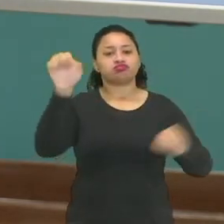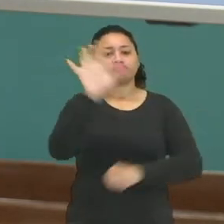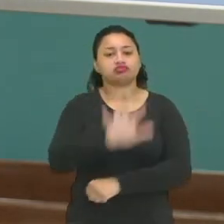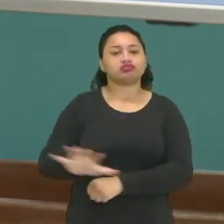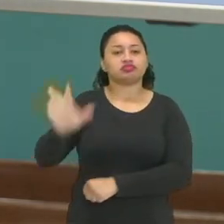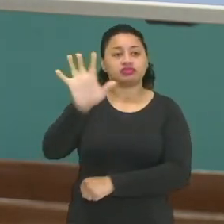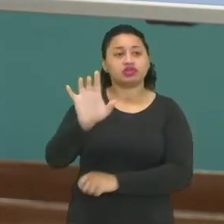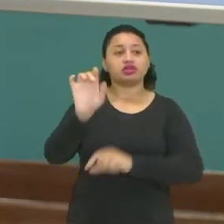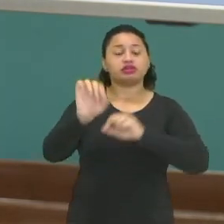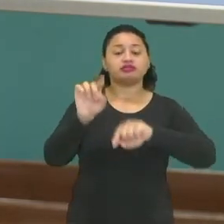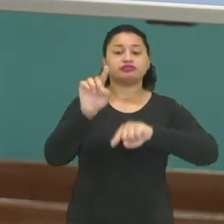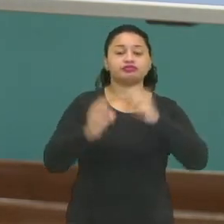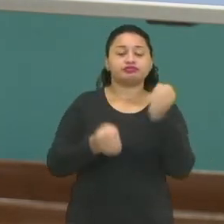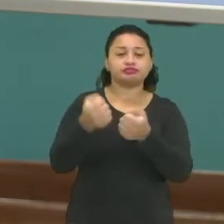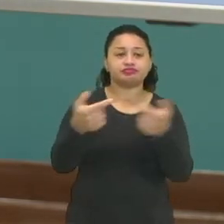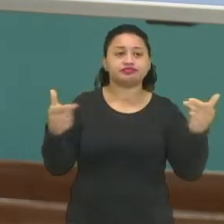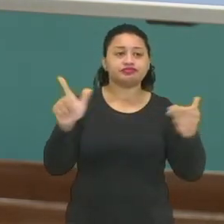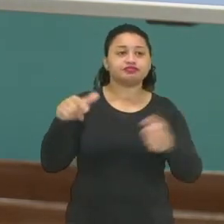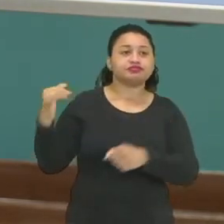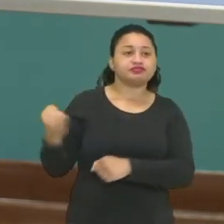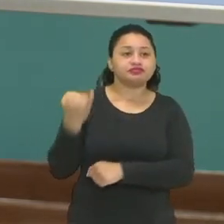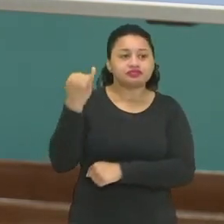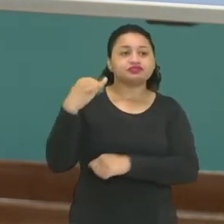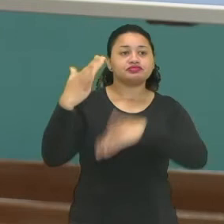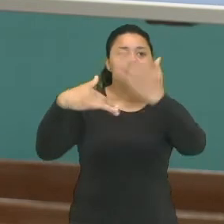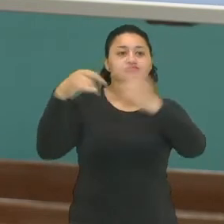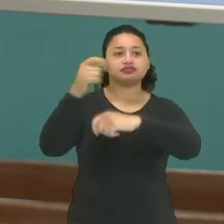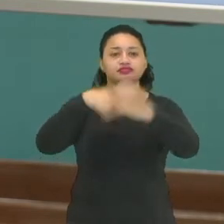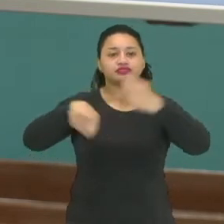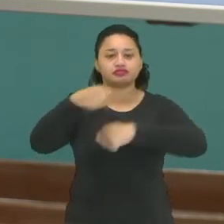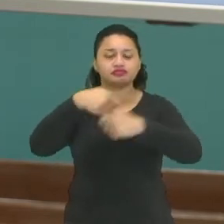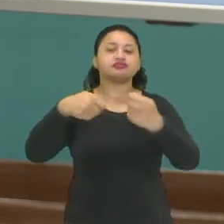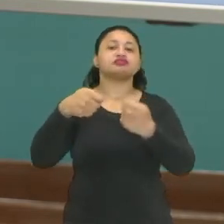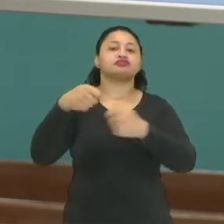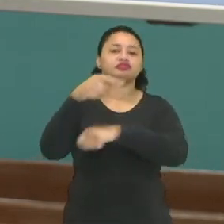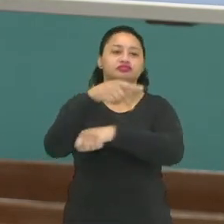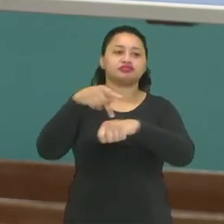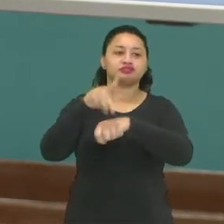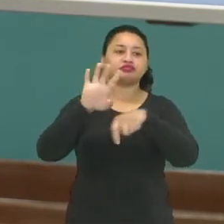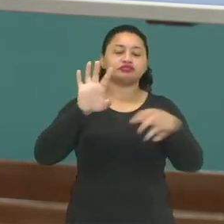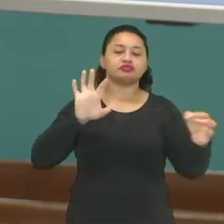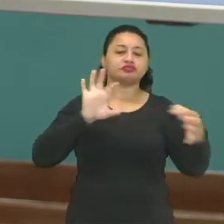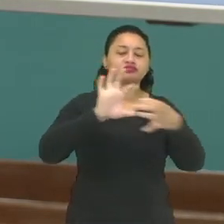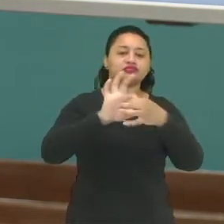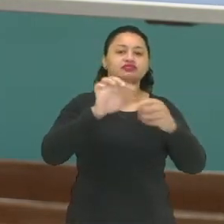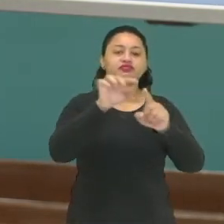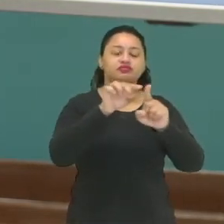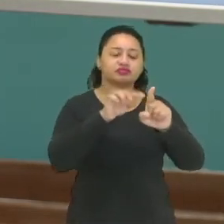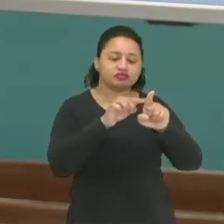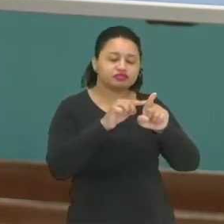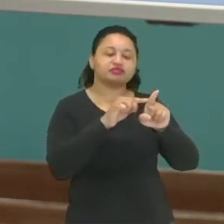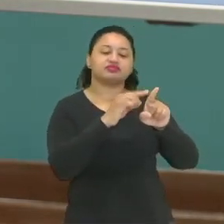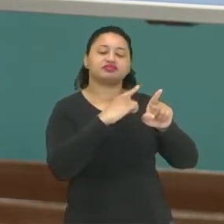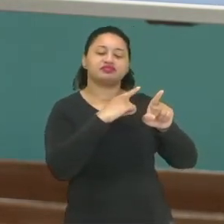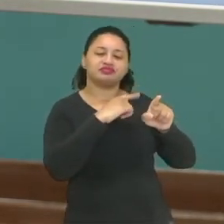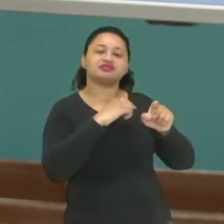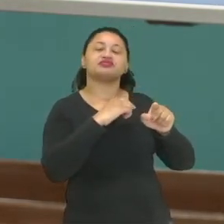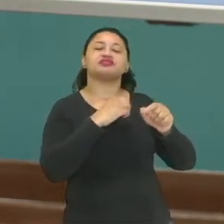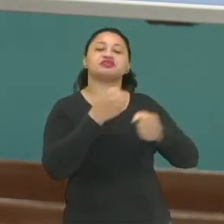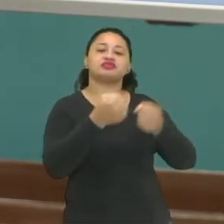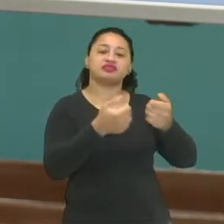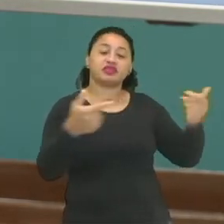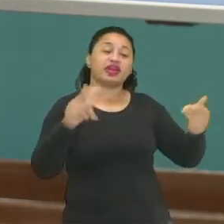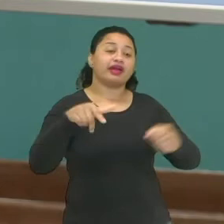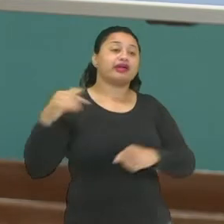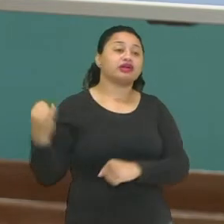os transportes são essenciais para o desenvolvimento da economia do nosso país, Então, a integração desses tipos de modalidades de transporte é